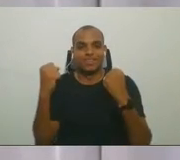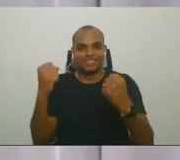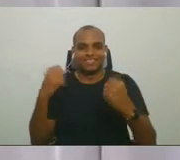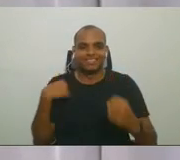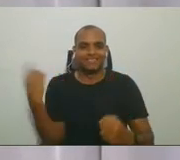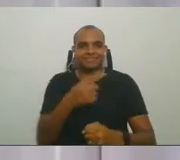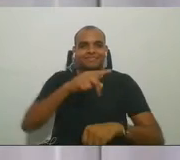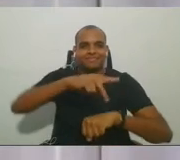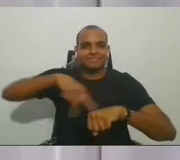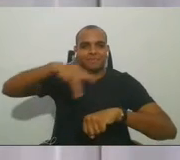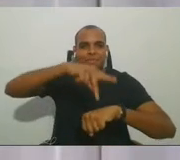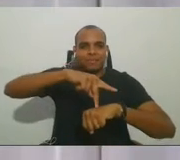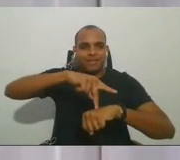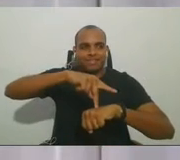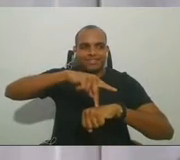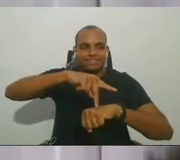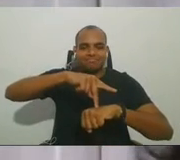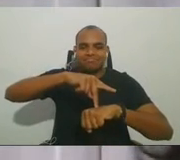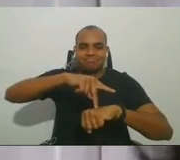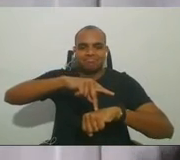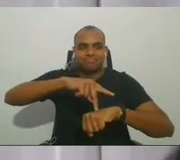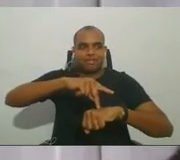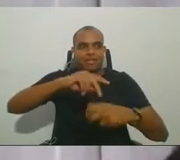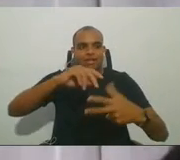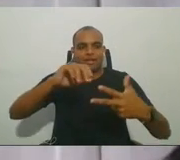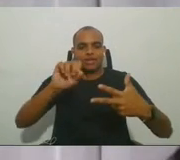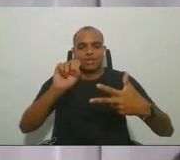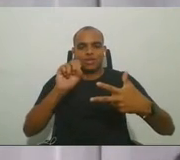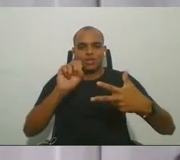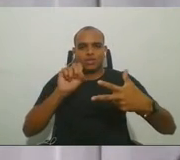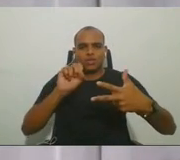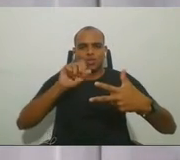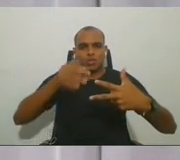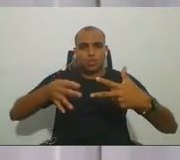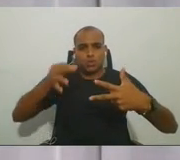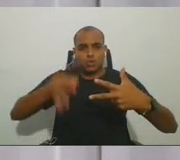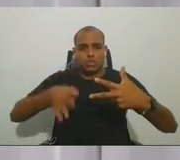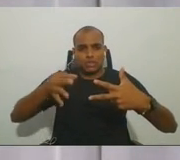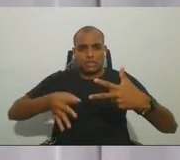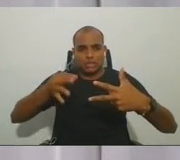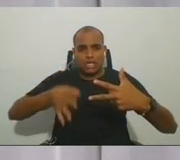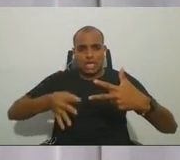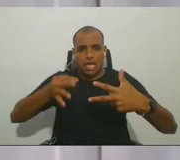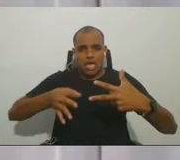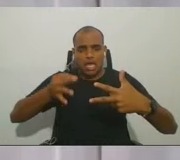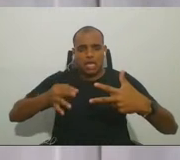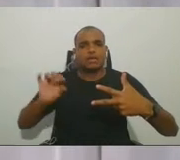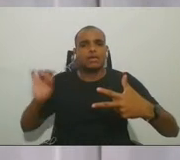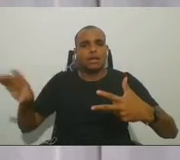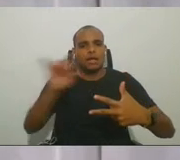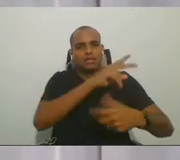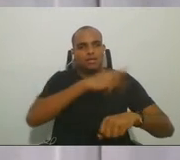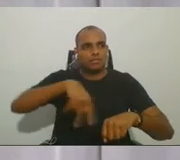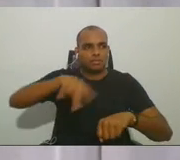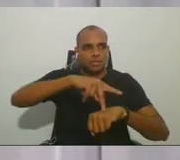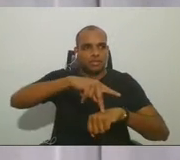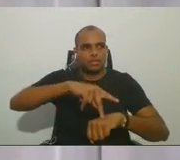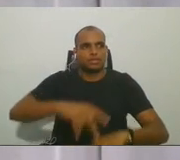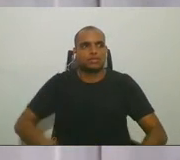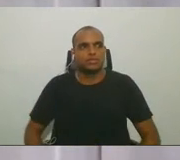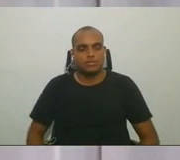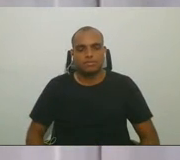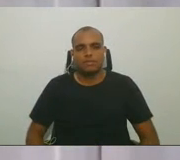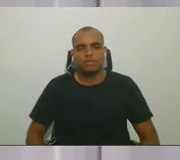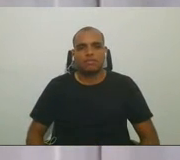país hoje em dia, que o Poder Judiciário, o que deve acontecer em cada um dos nossos países. Quero